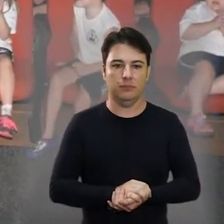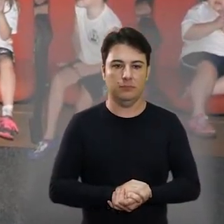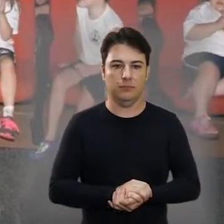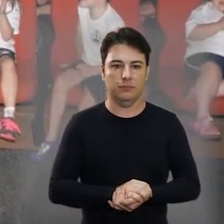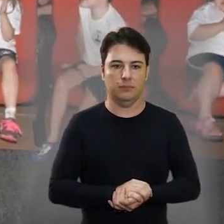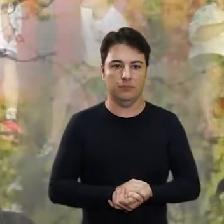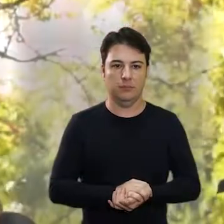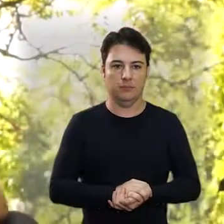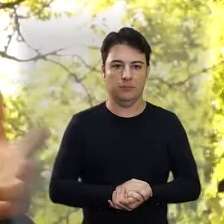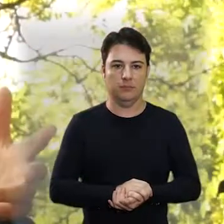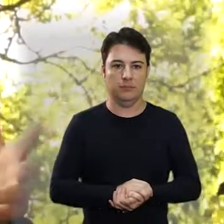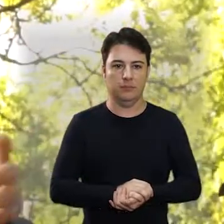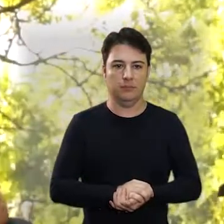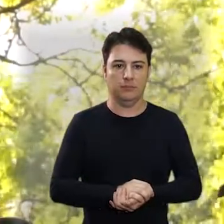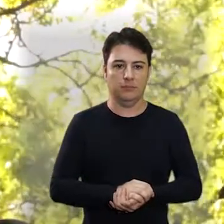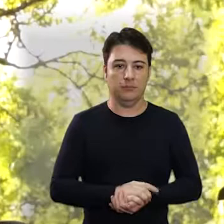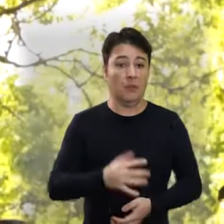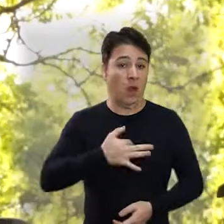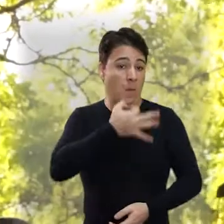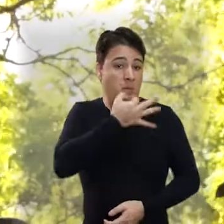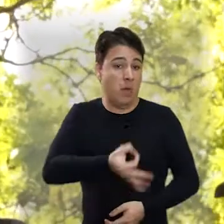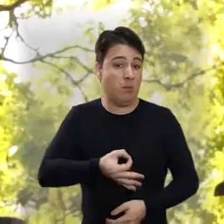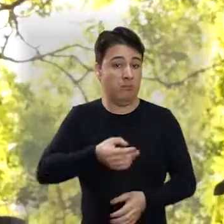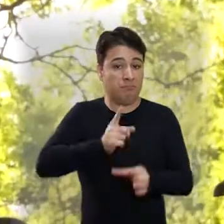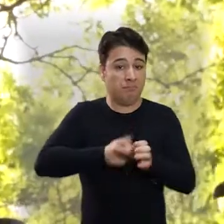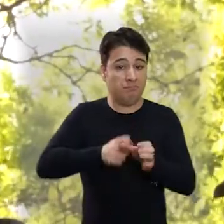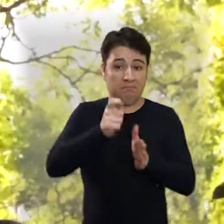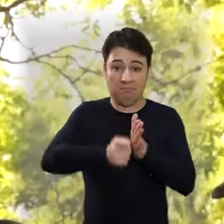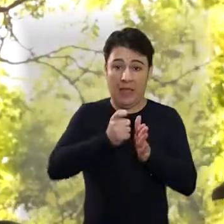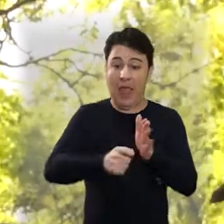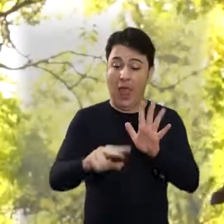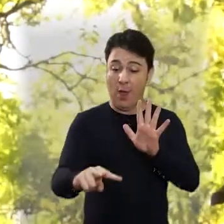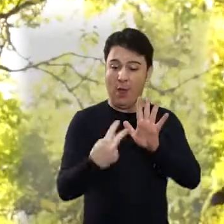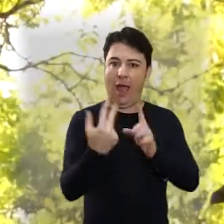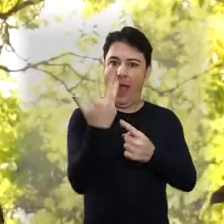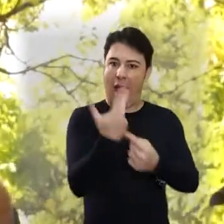si de Araraquara. E Araraquara é uma cidade que